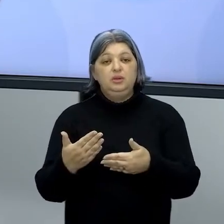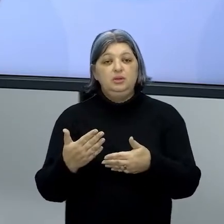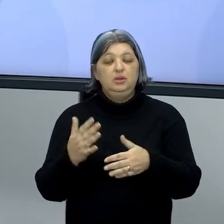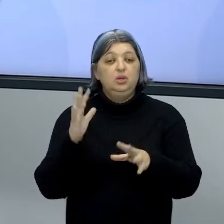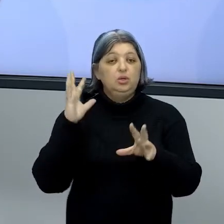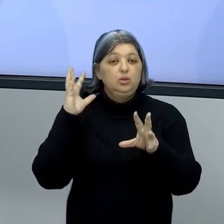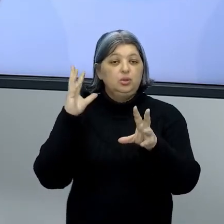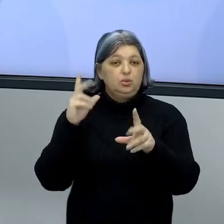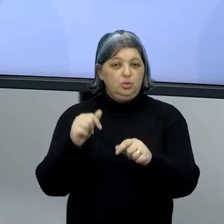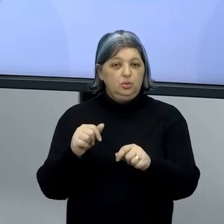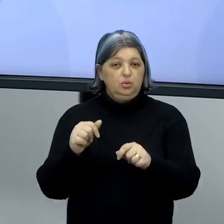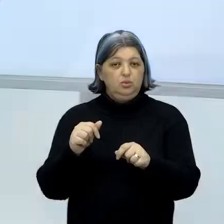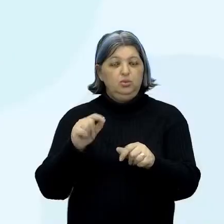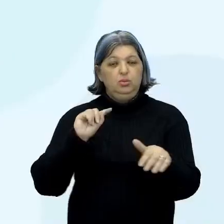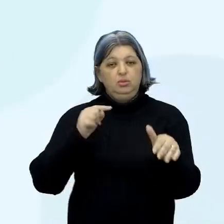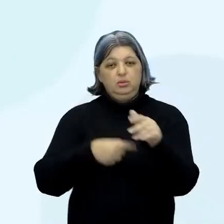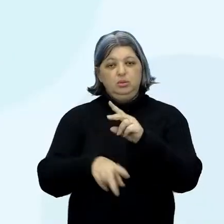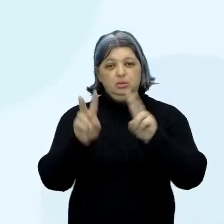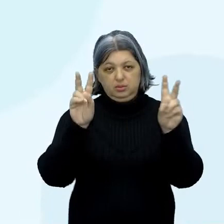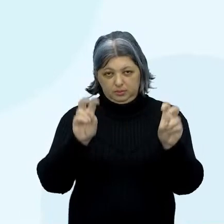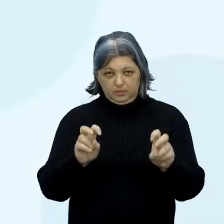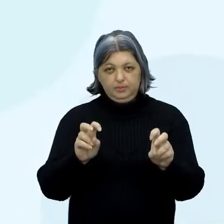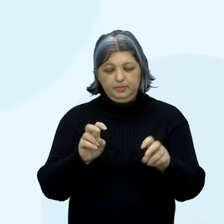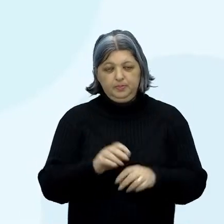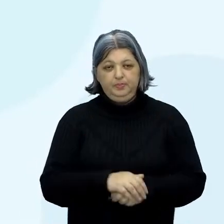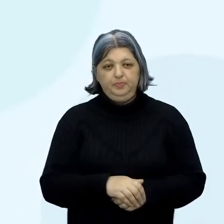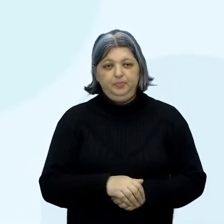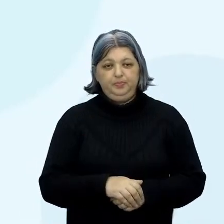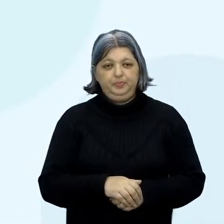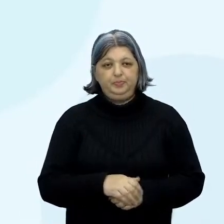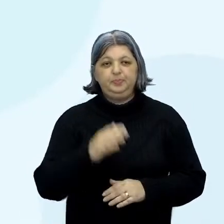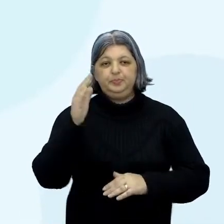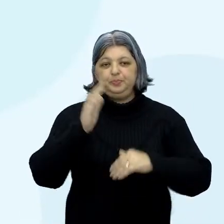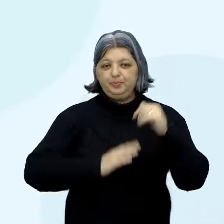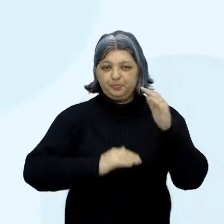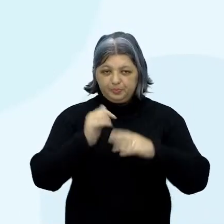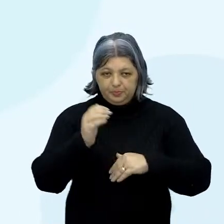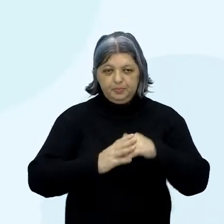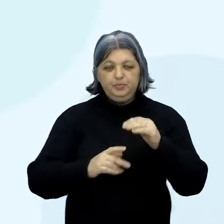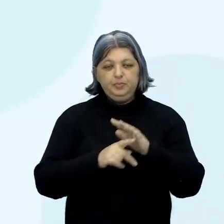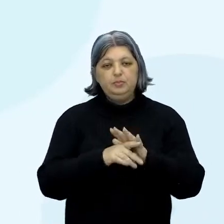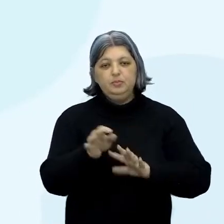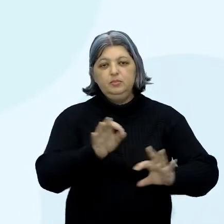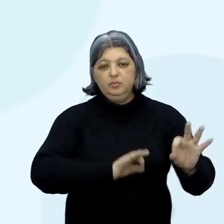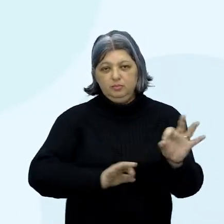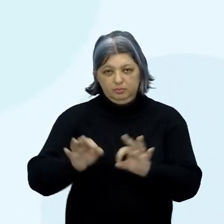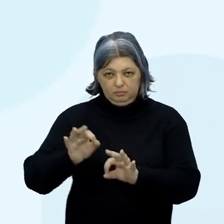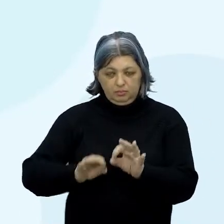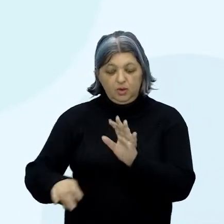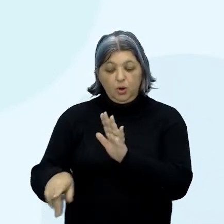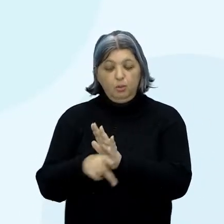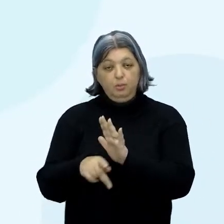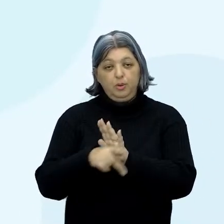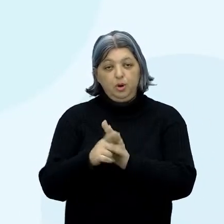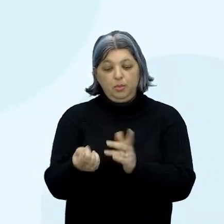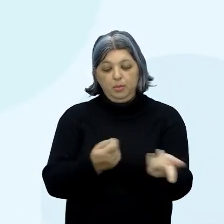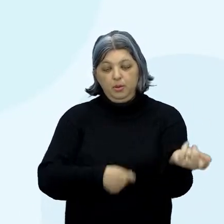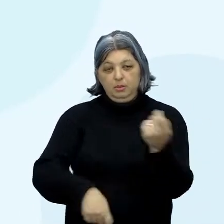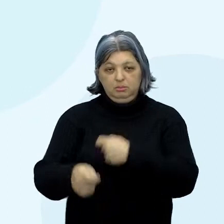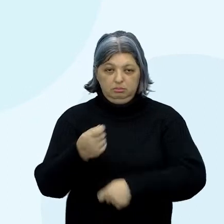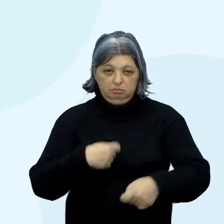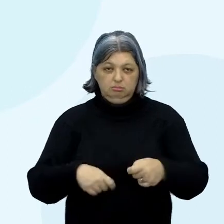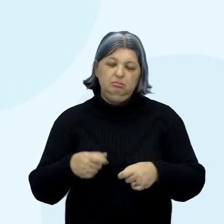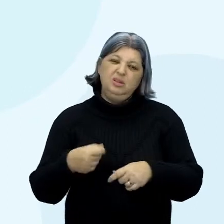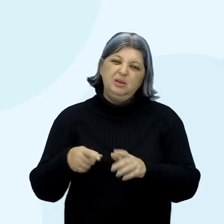todo o nosso aprofundamento aí nesse componente? Habilidades para gerenciar nossos próprios recursos financeiros, nem se for